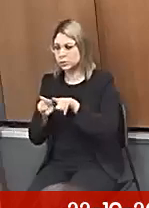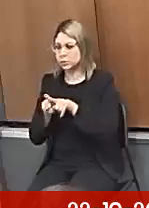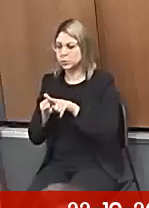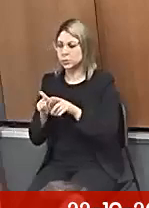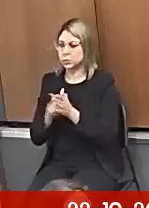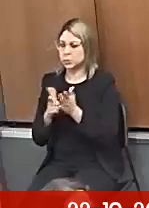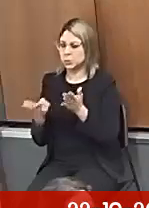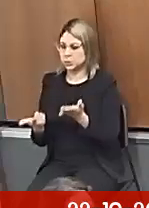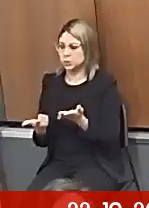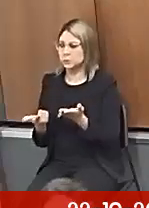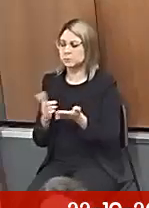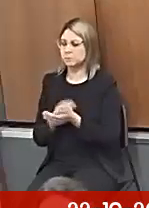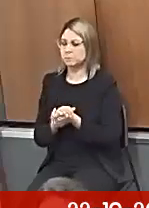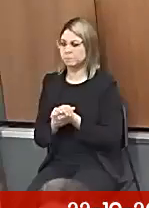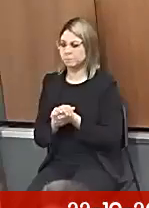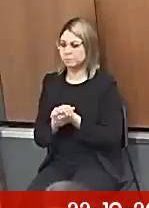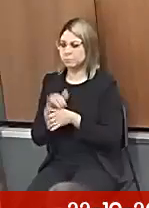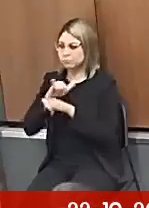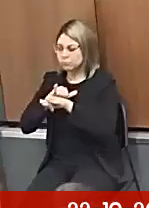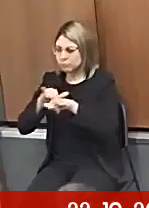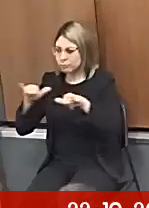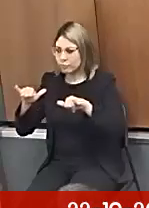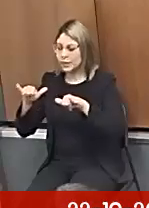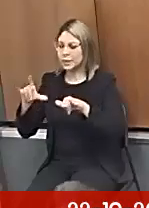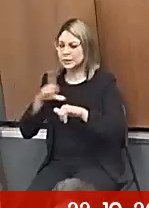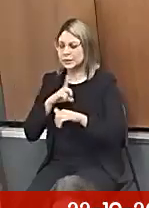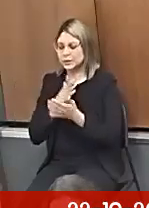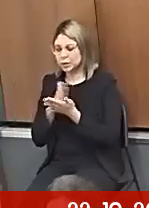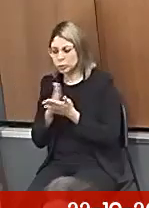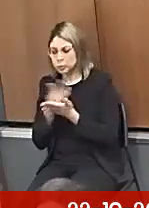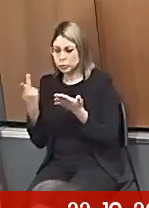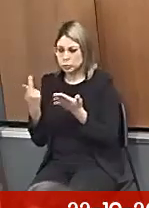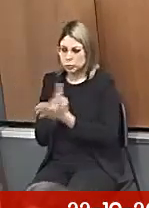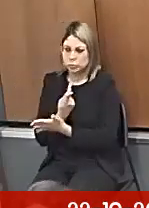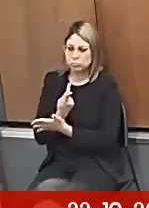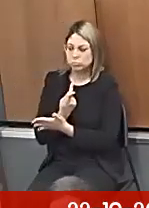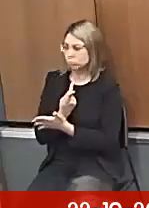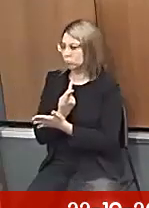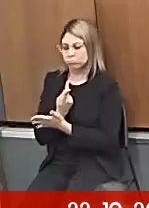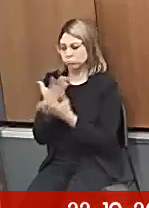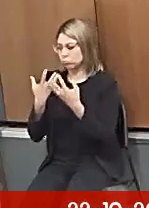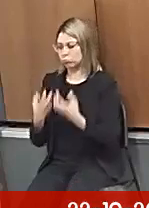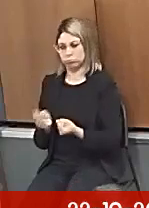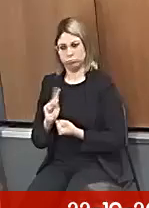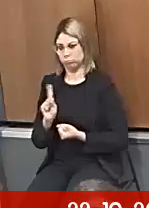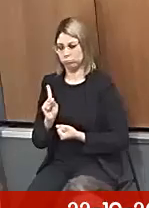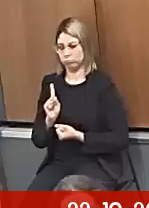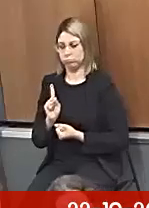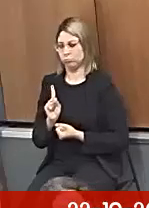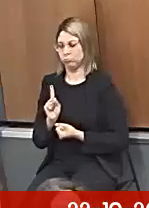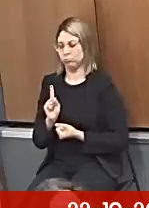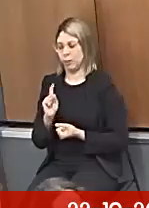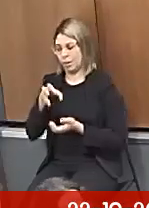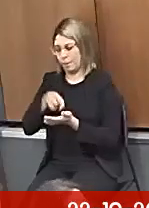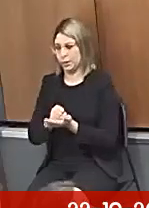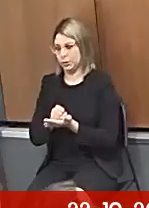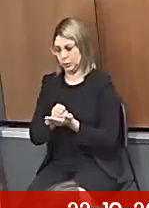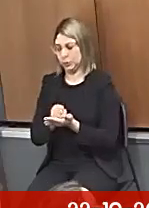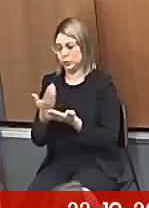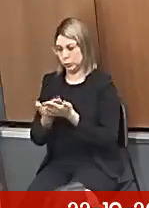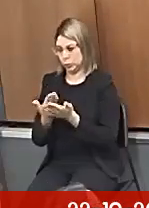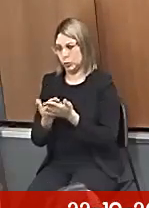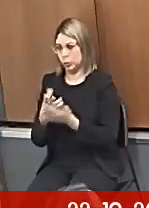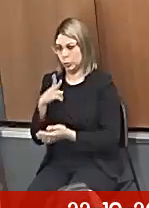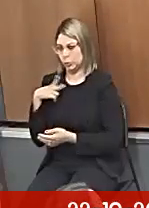também de grande circulação, falando de alguns casos de negativa também de vaga em escola particular.